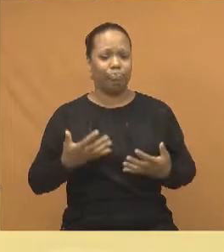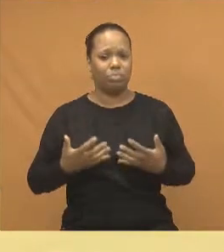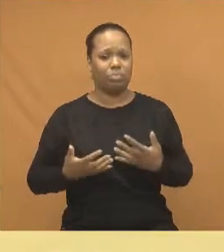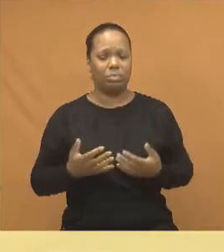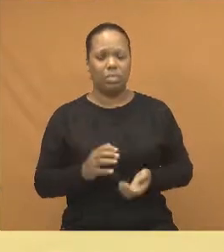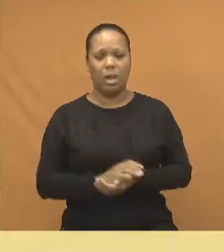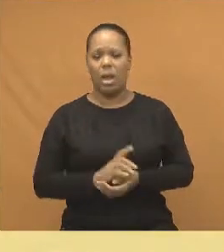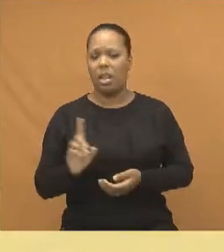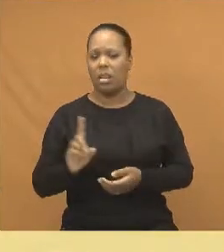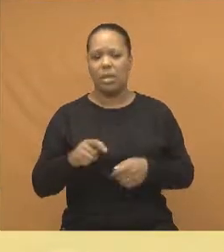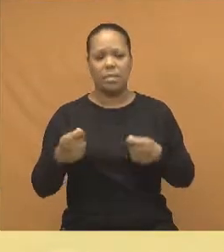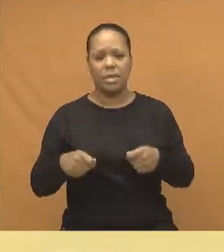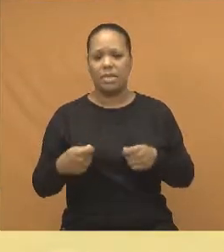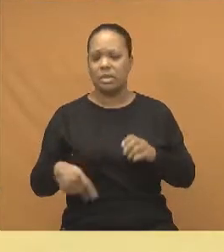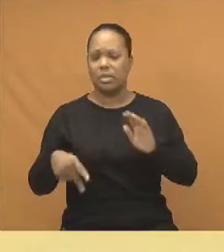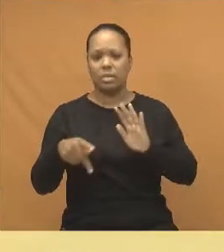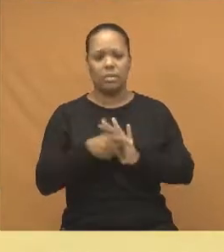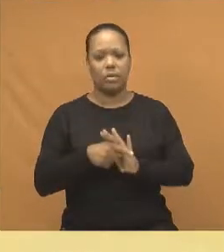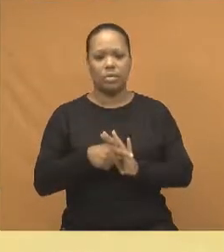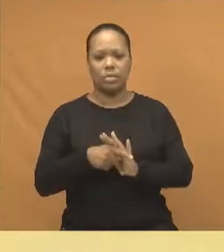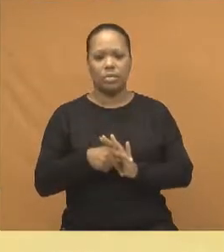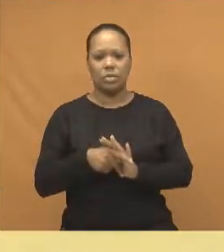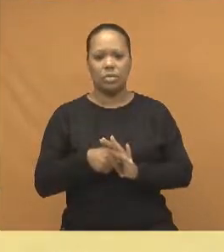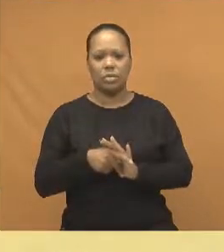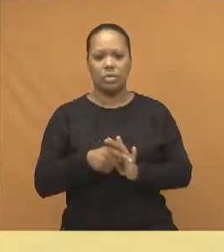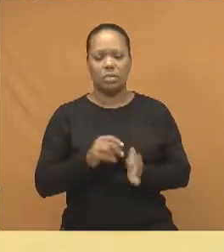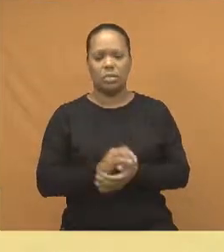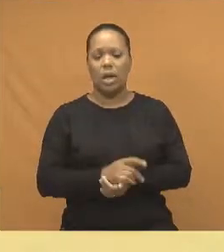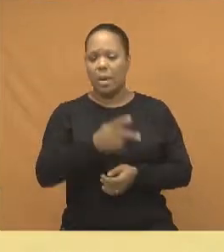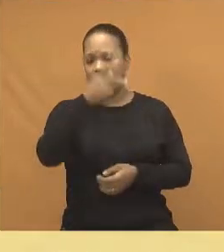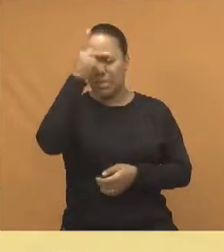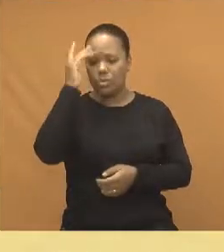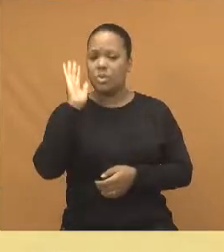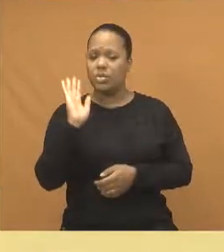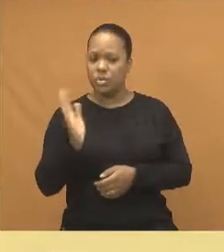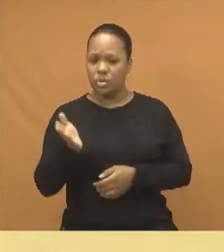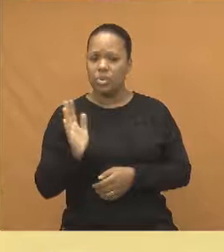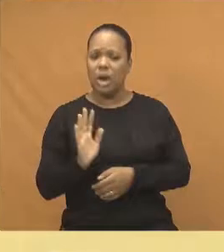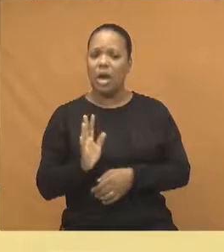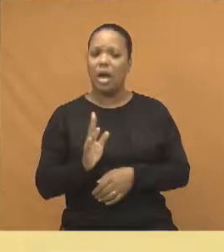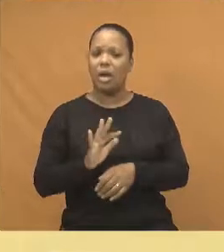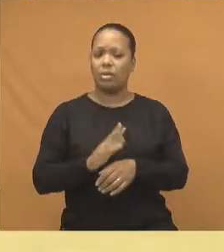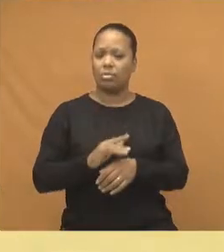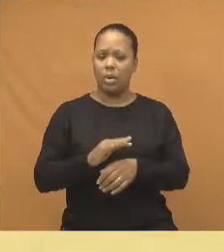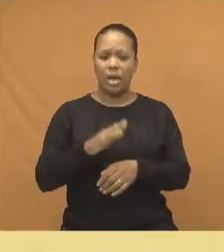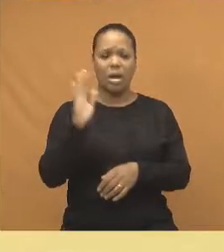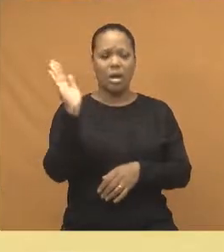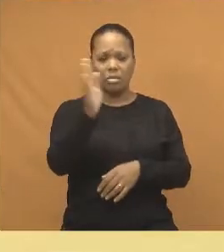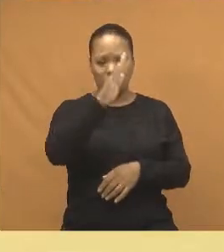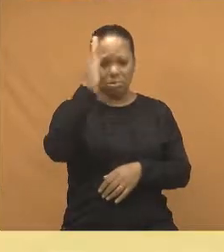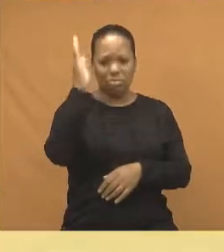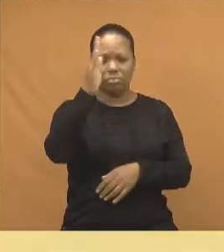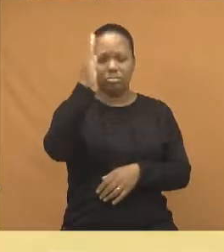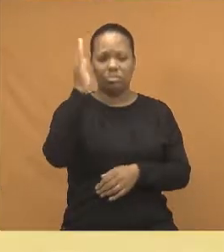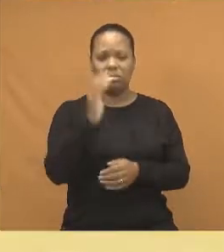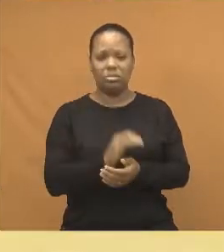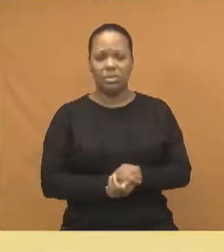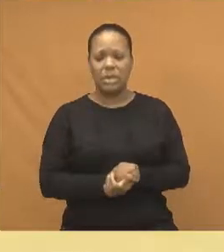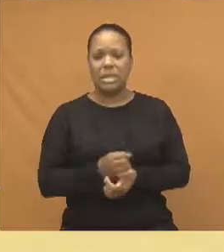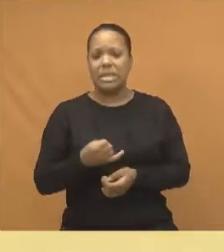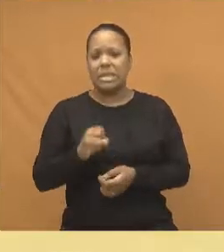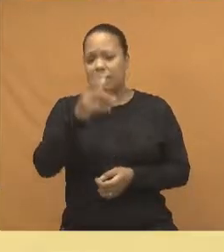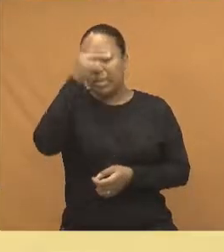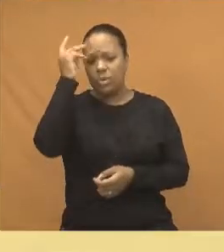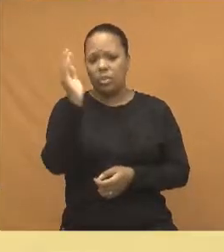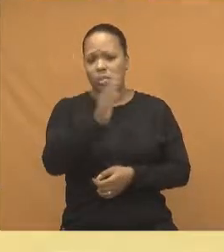do projeto, porque a pessoa já está em crise, já está passando mal. E se ela está